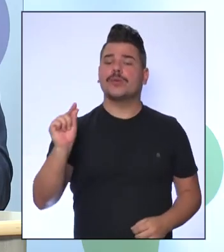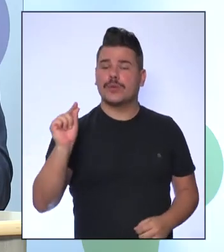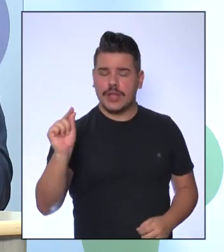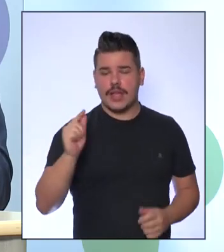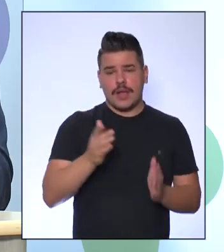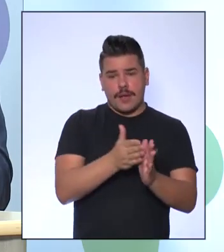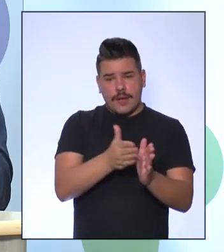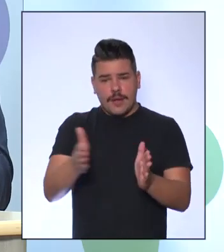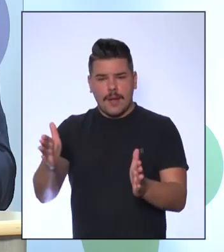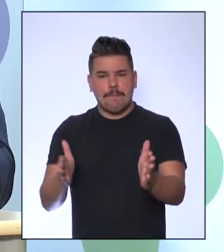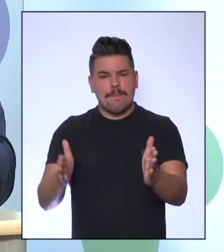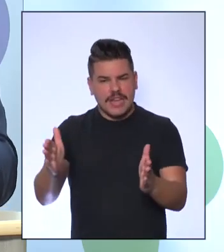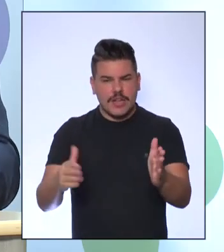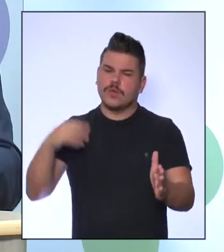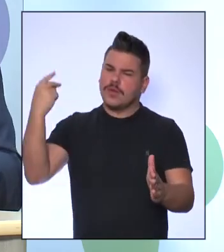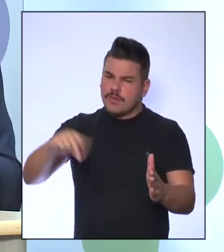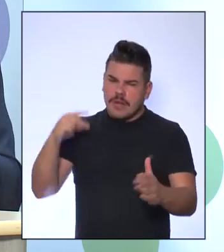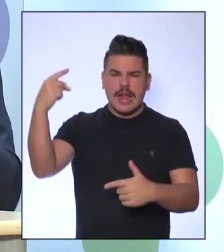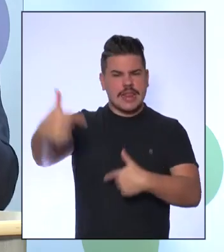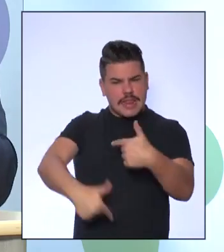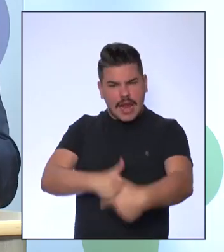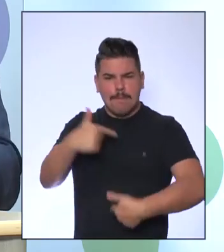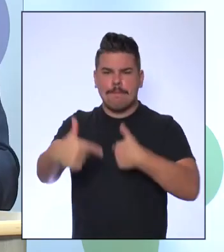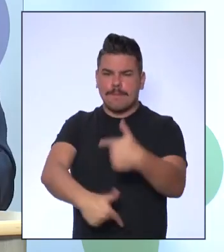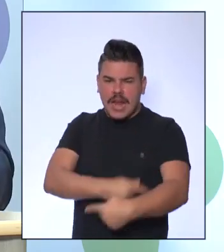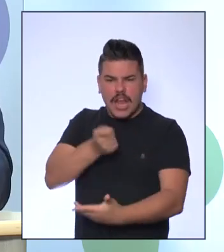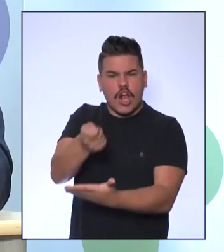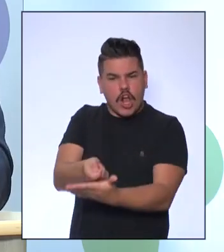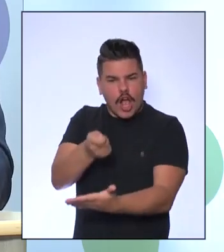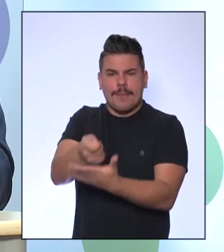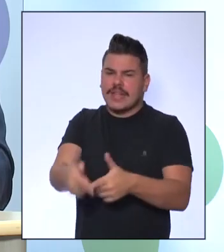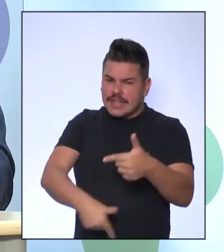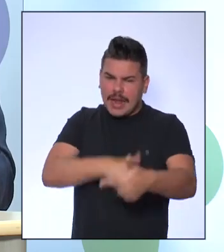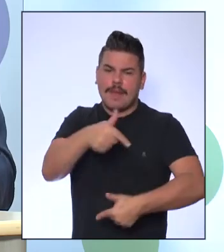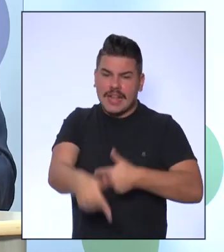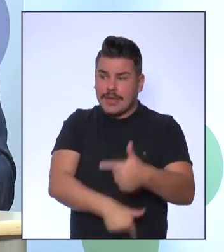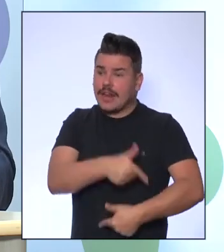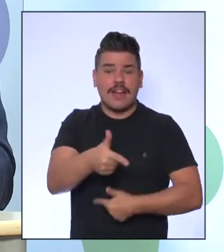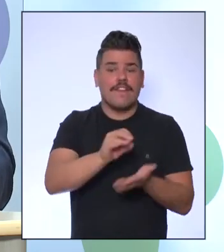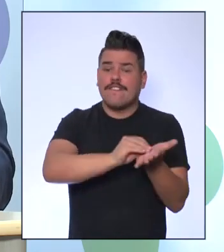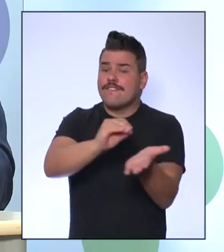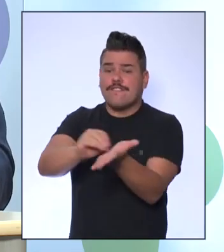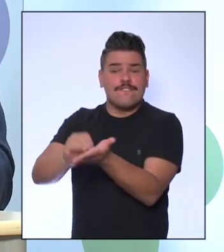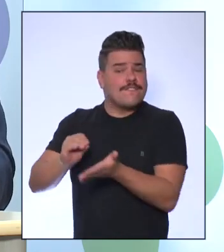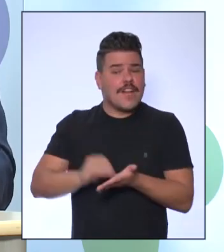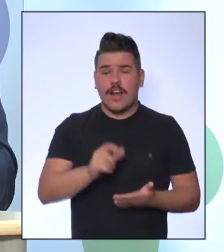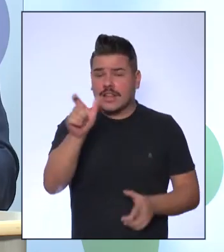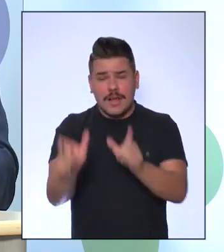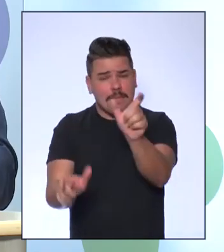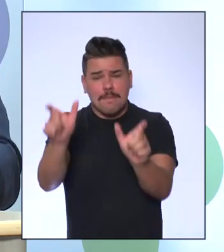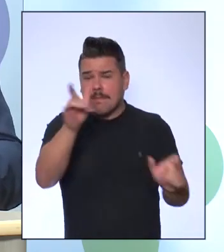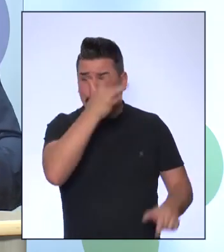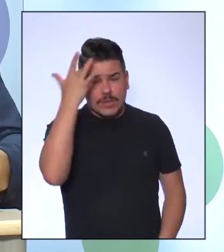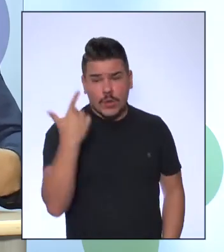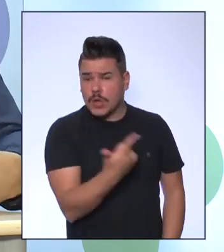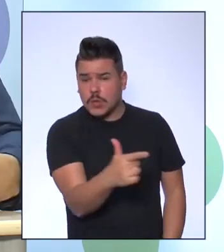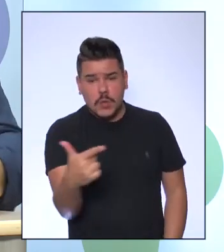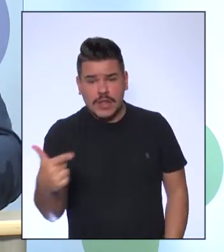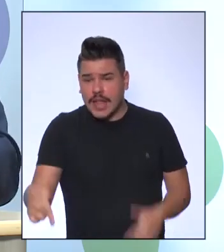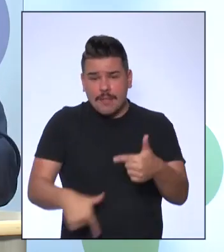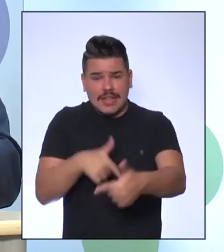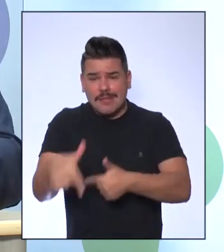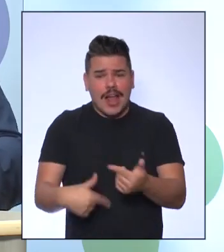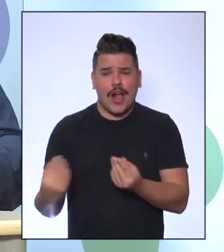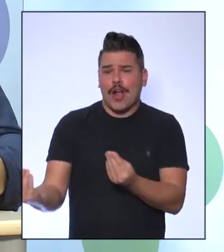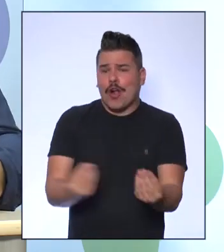existe uma mão de obra, existe uma exigência de mão de obra para o trabalho. Então, as grandes cidades,